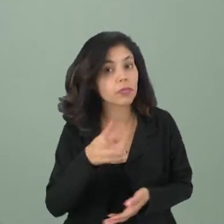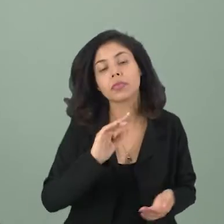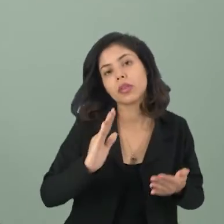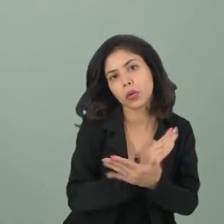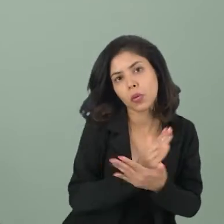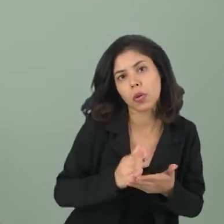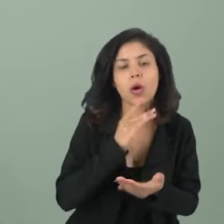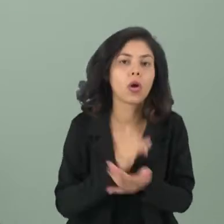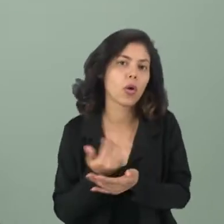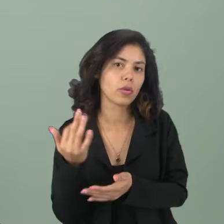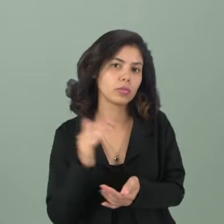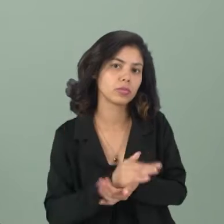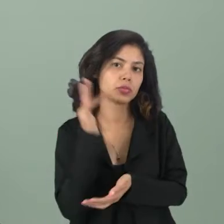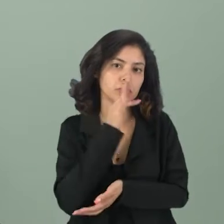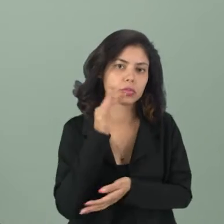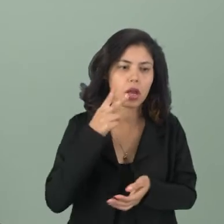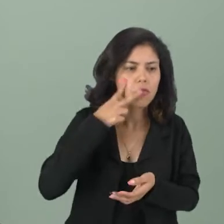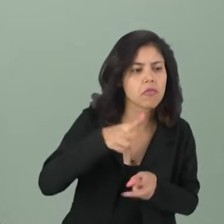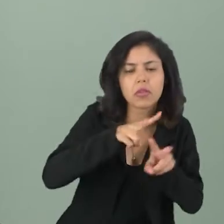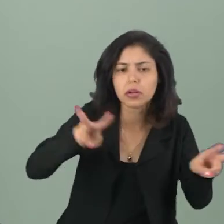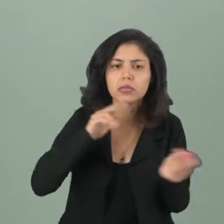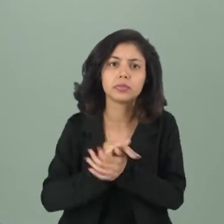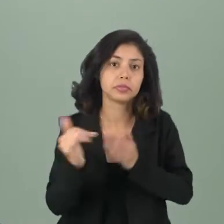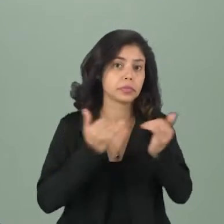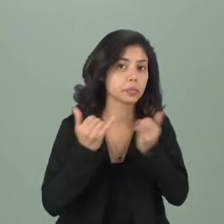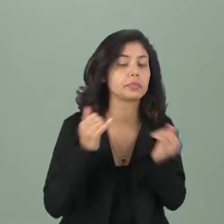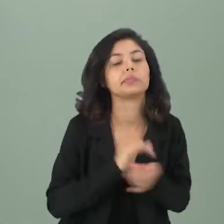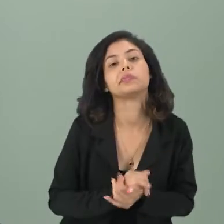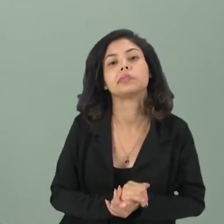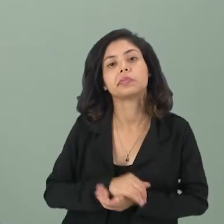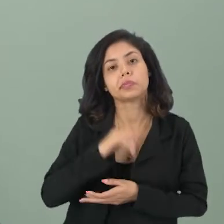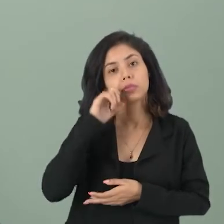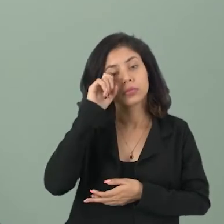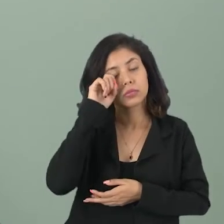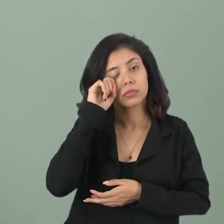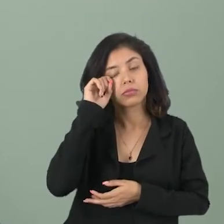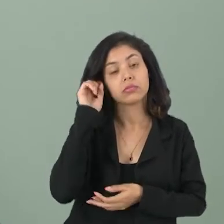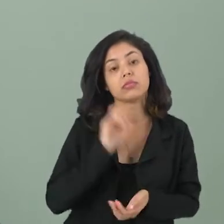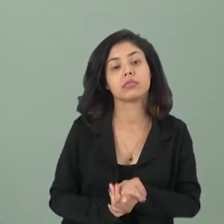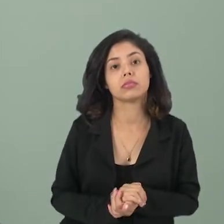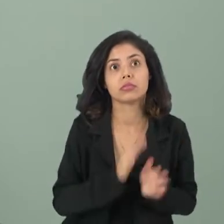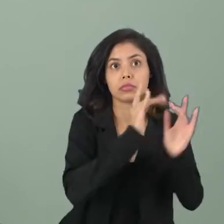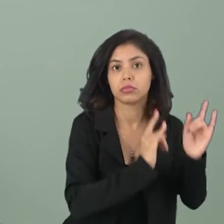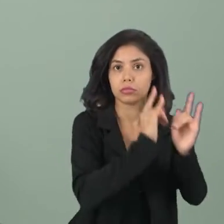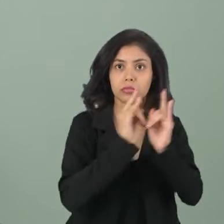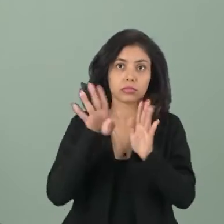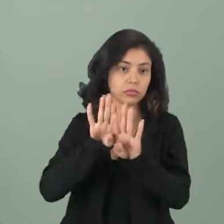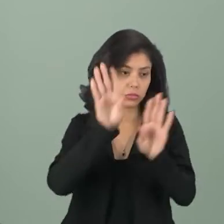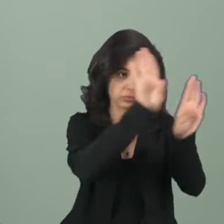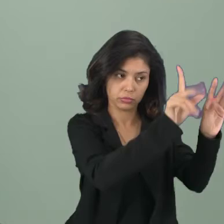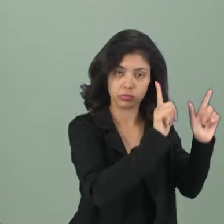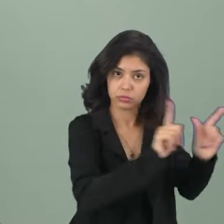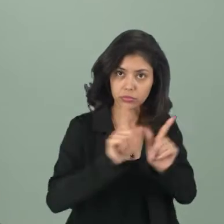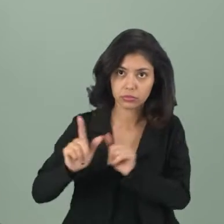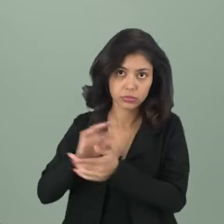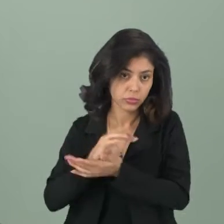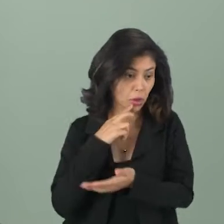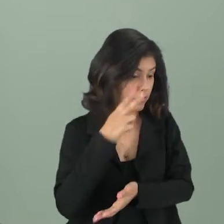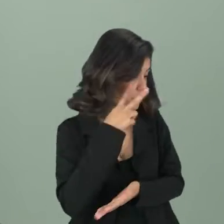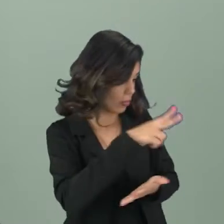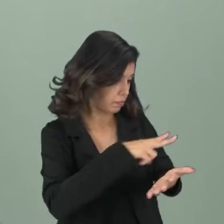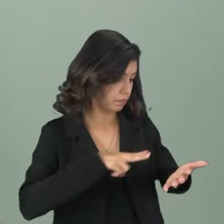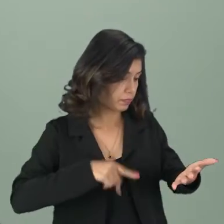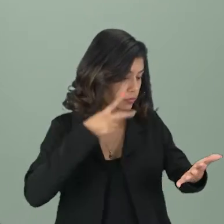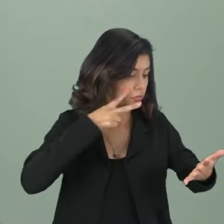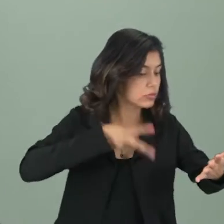notícia de repente ali acompanhar os grupos de Notícia ou informação né as colunas Enfim então quando ele vai